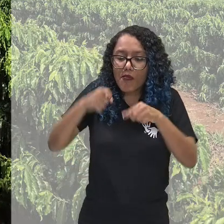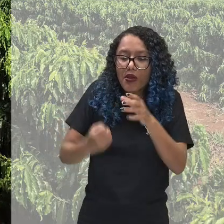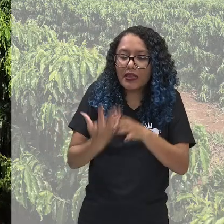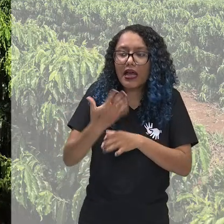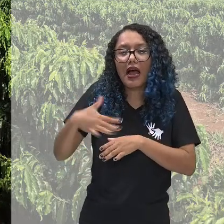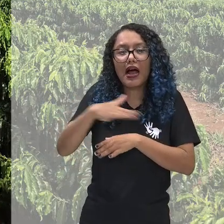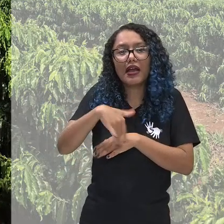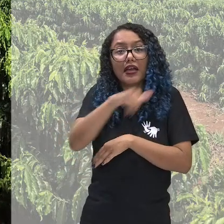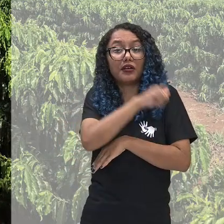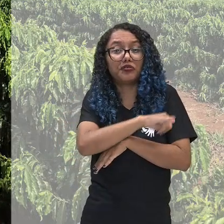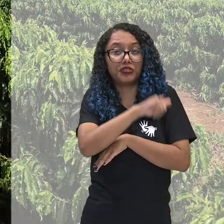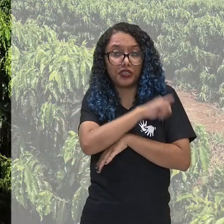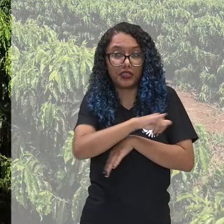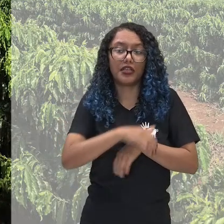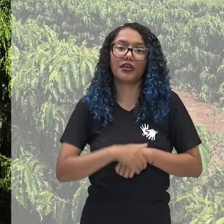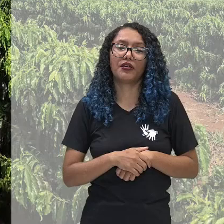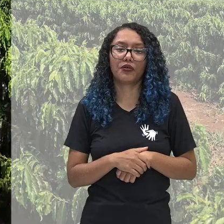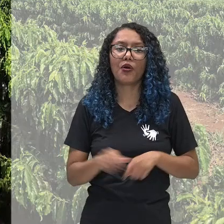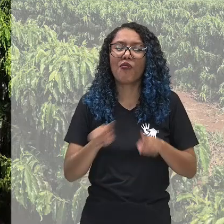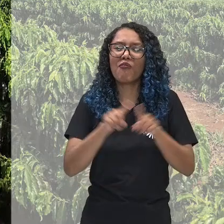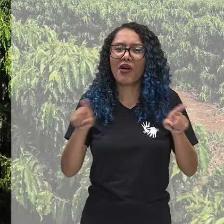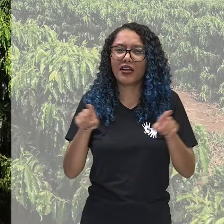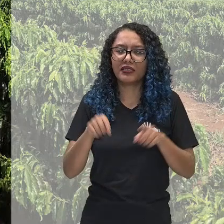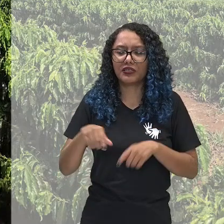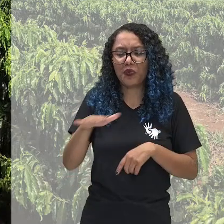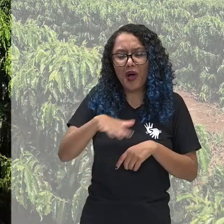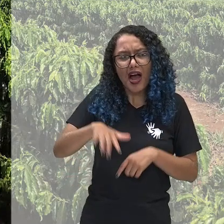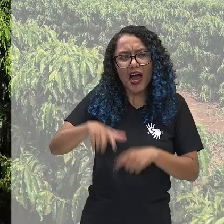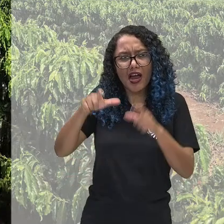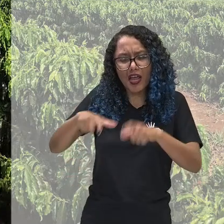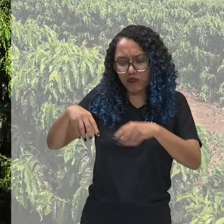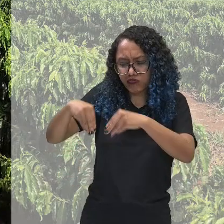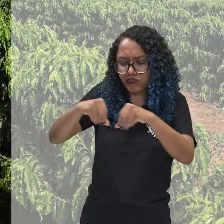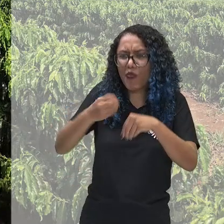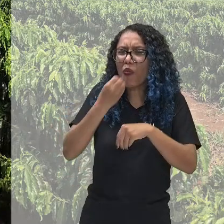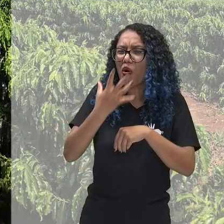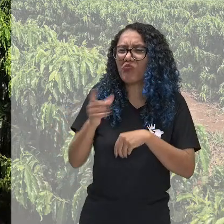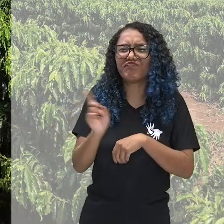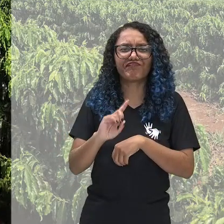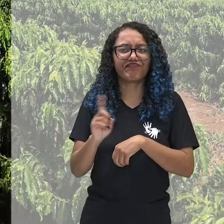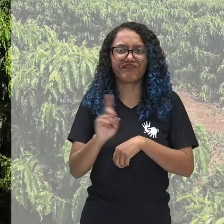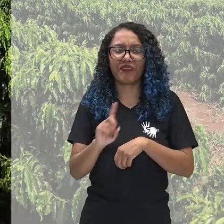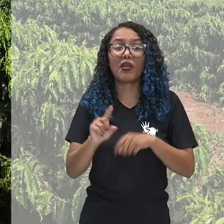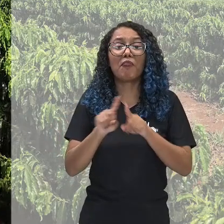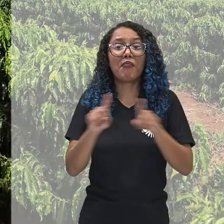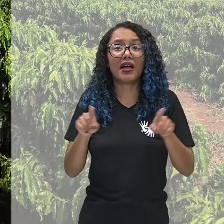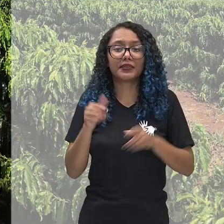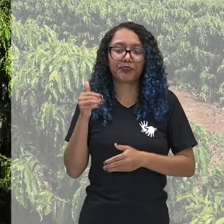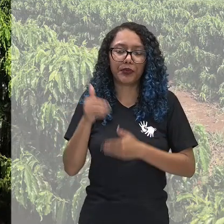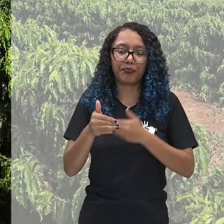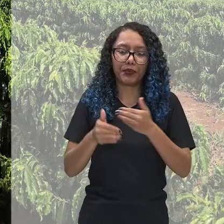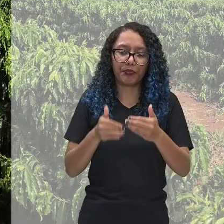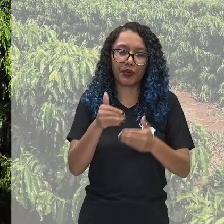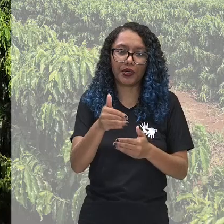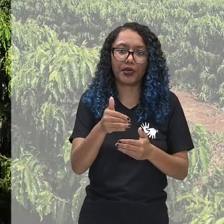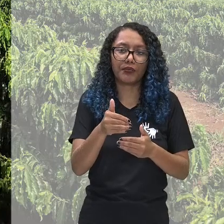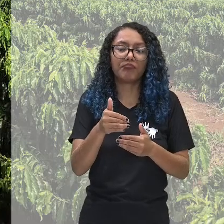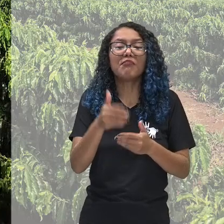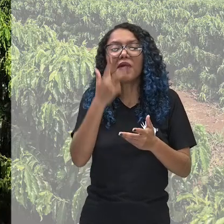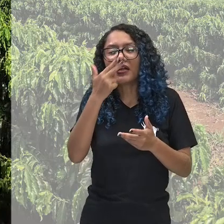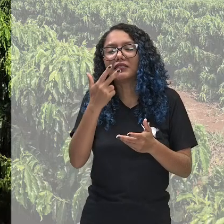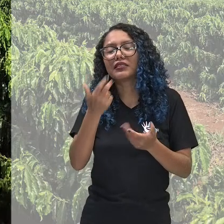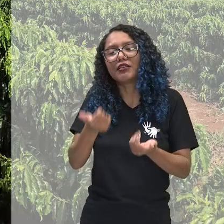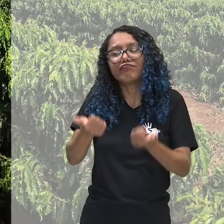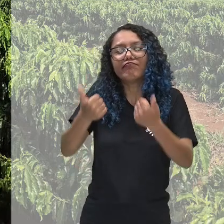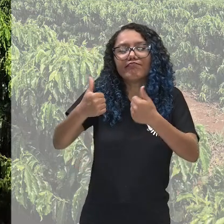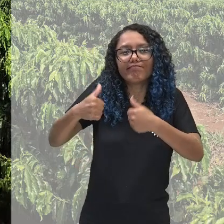que nessas áreas não encontrou um solo tão bom, e a gente vê que aos poucos vai entrando em decadência